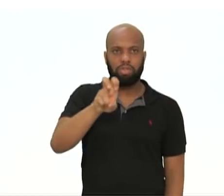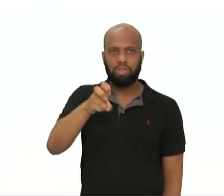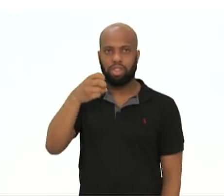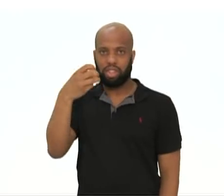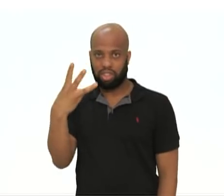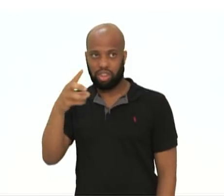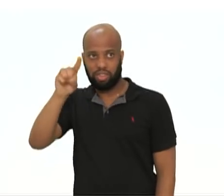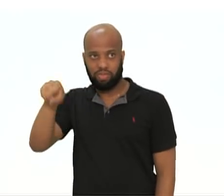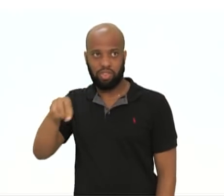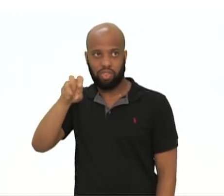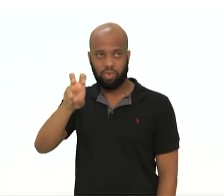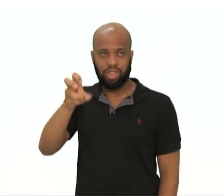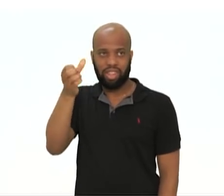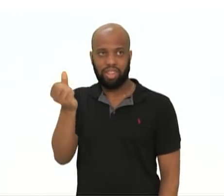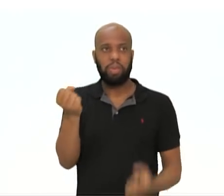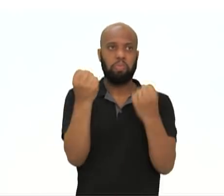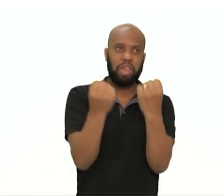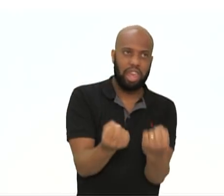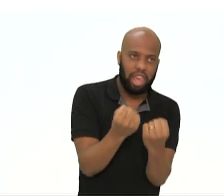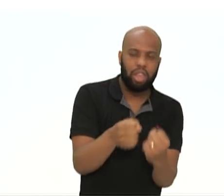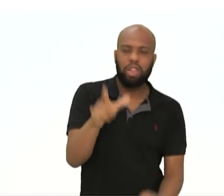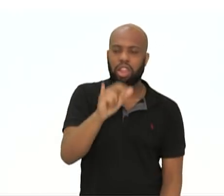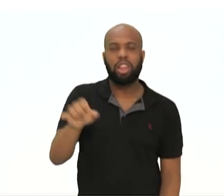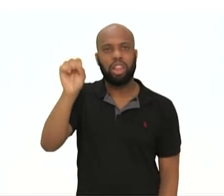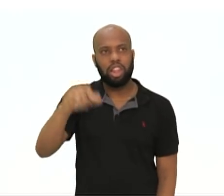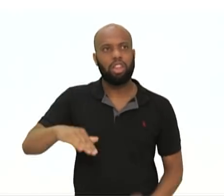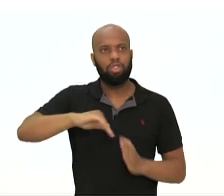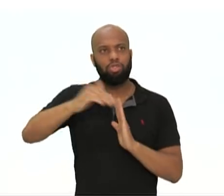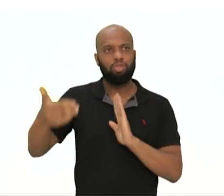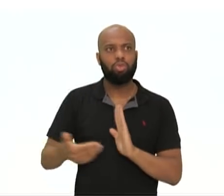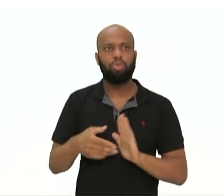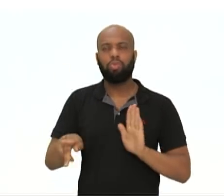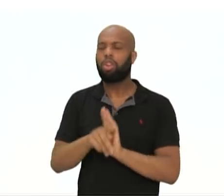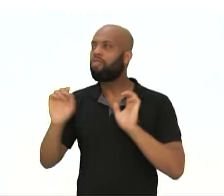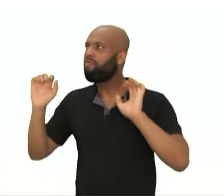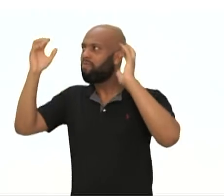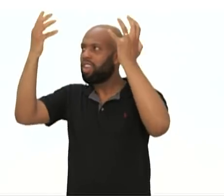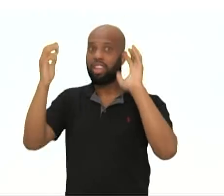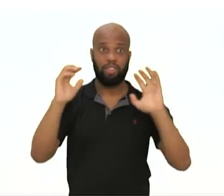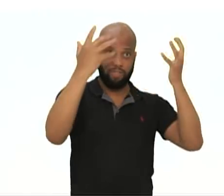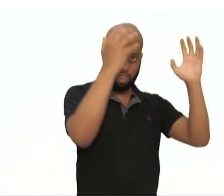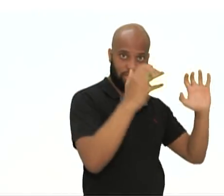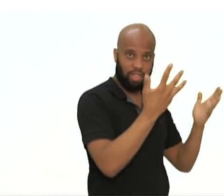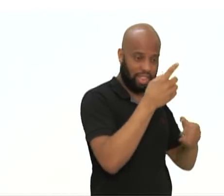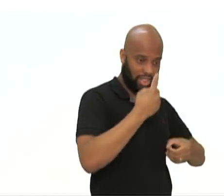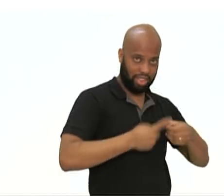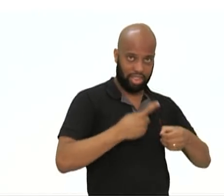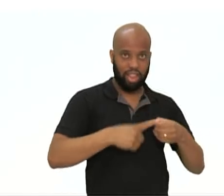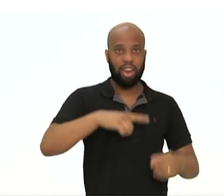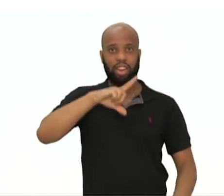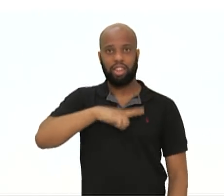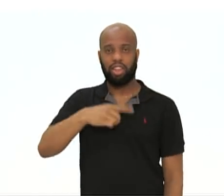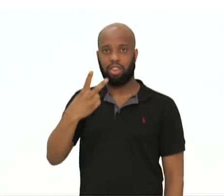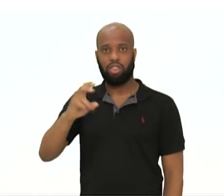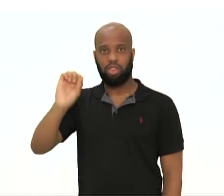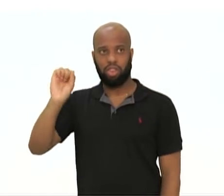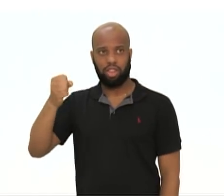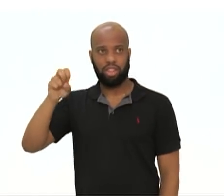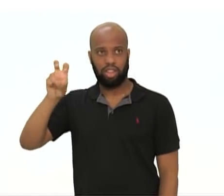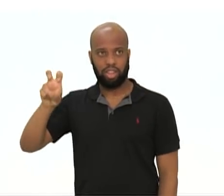653,56 toneladas de lixo de todos os 8 locais de festa na cidade, sendo